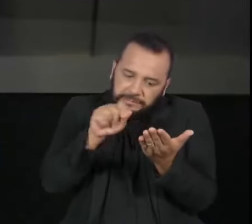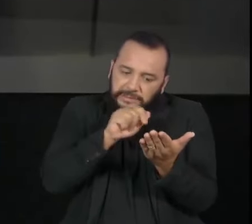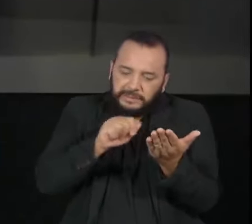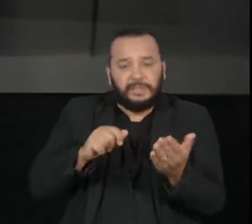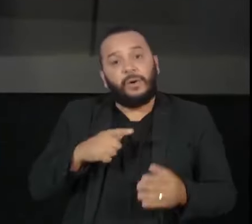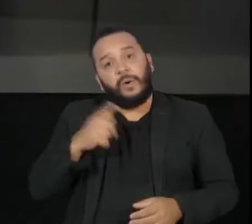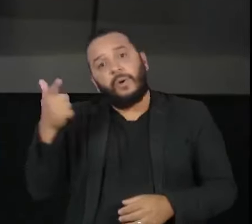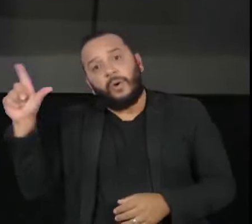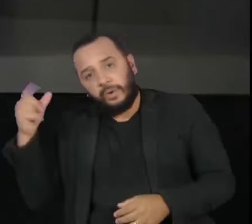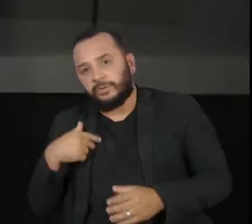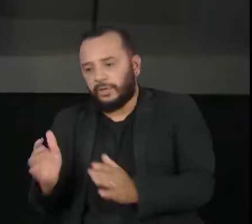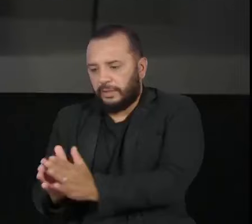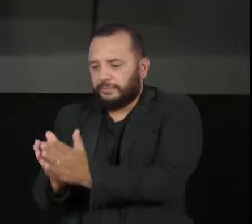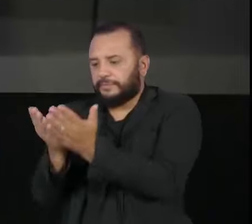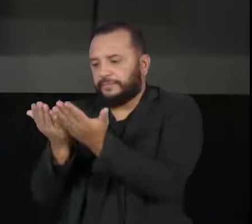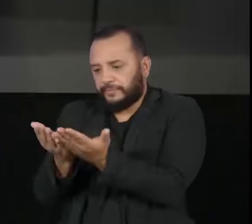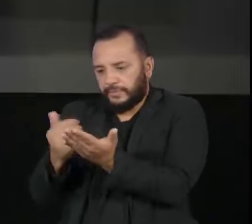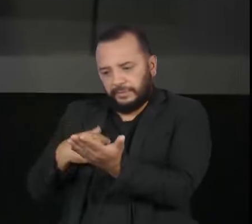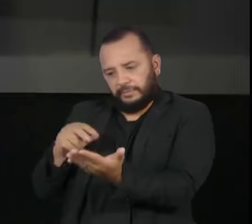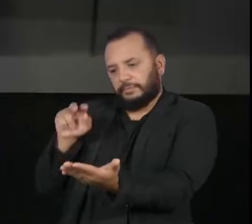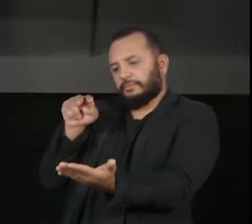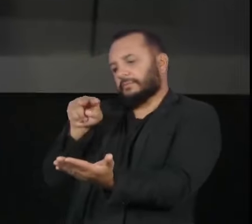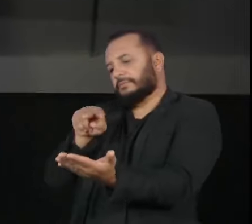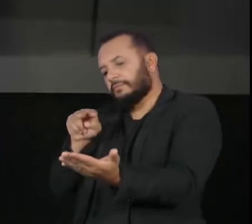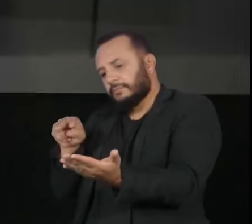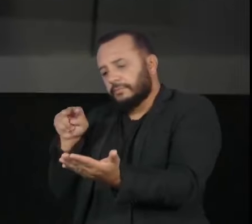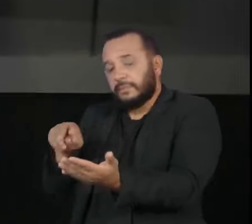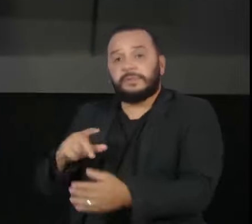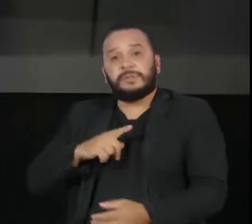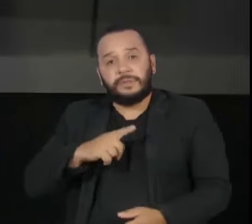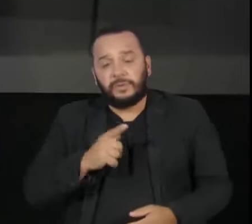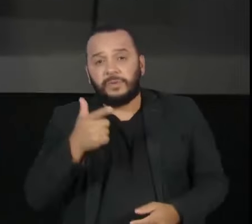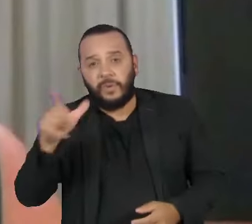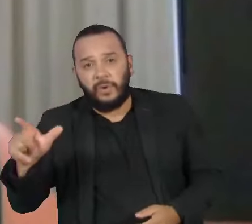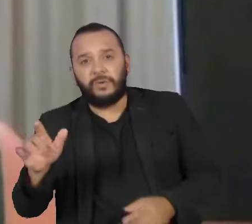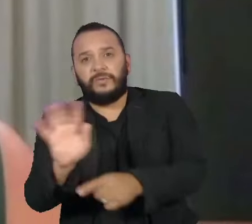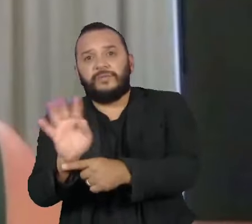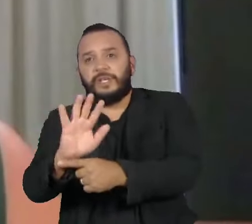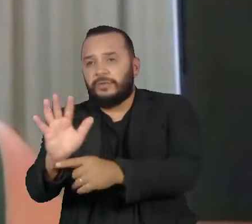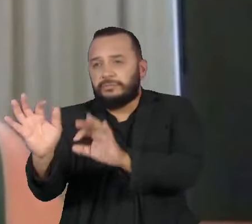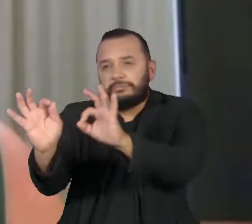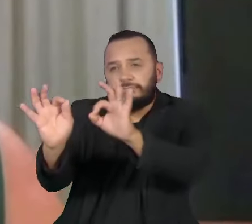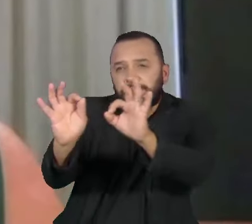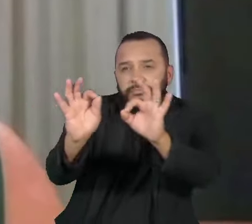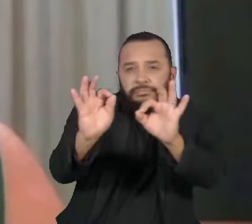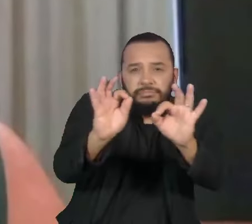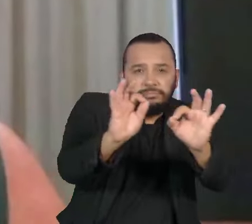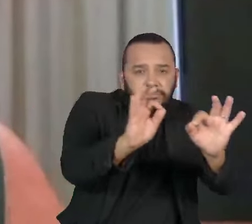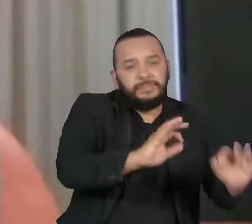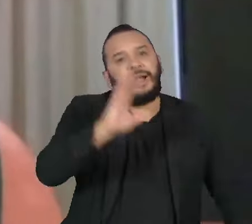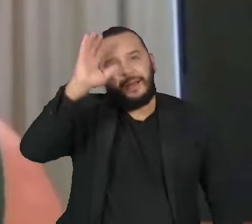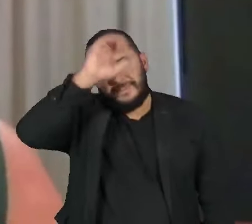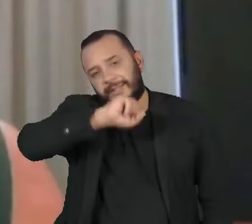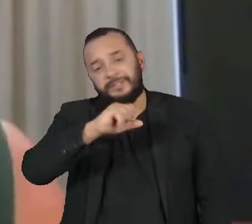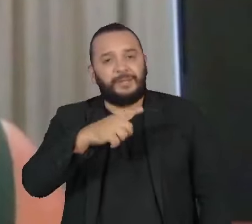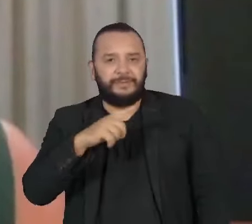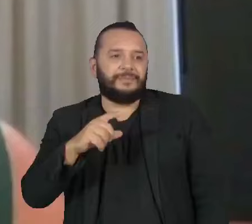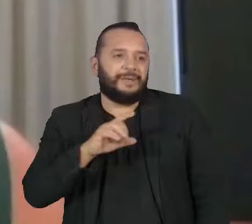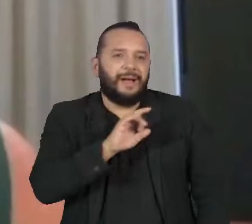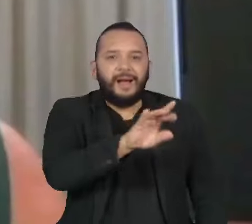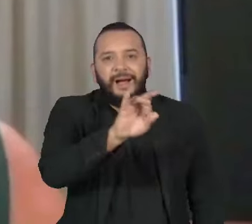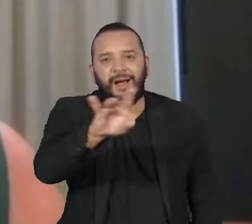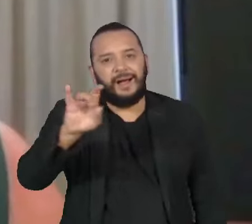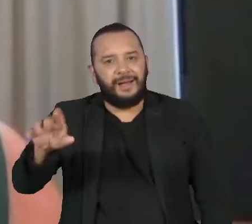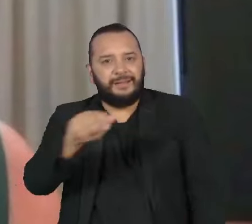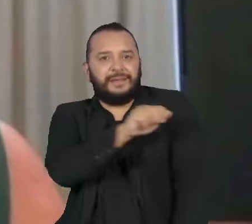Tem aluno que aprende de uma forma mais visual, assistindo a um vídeo, por exemplo. E nós temos que entender, então, que há espaço para